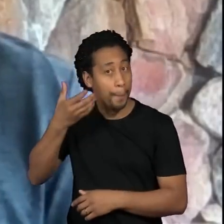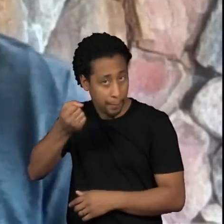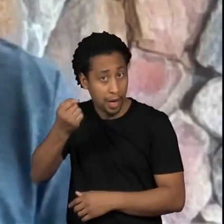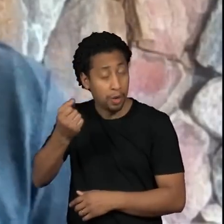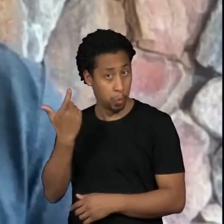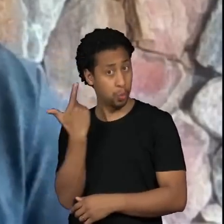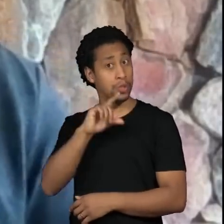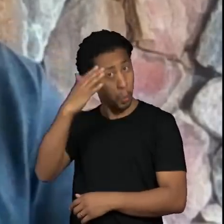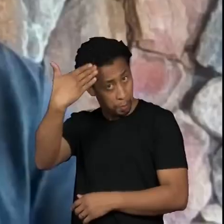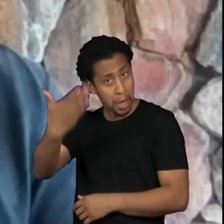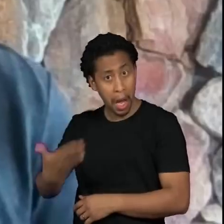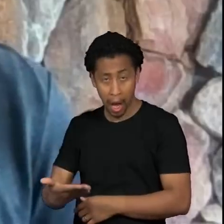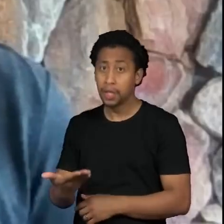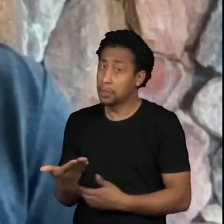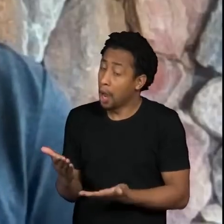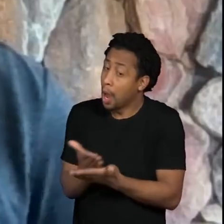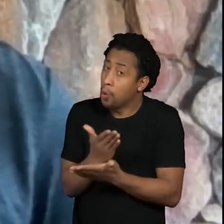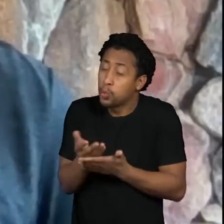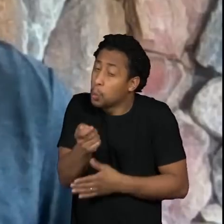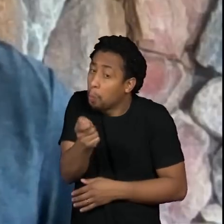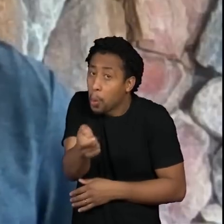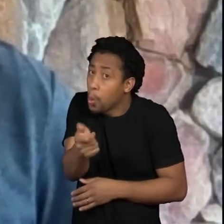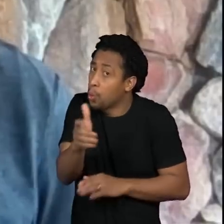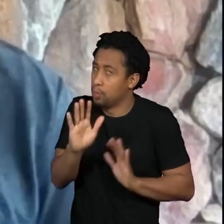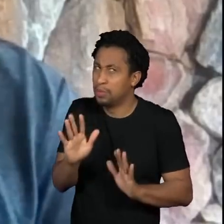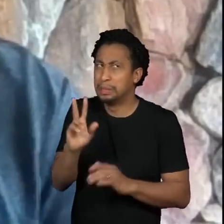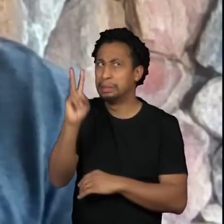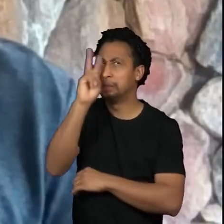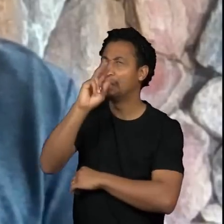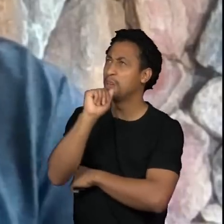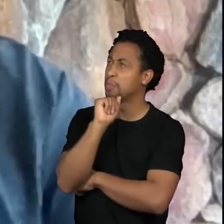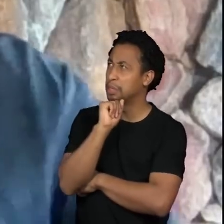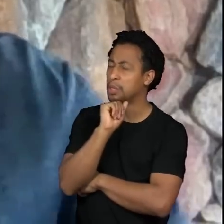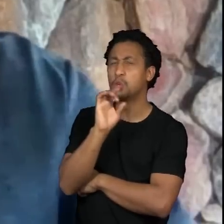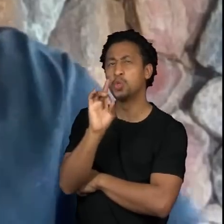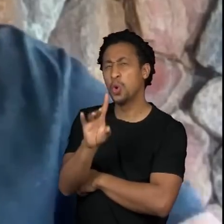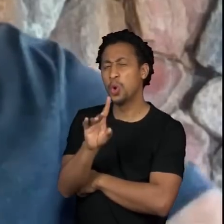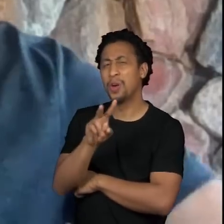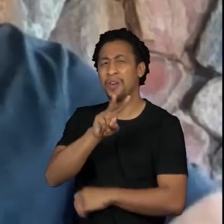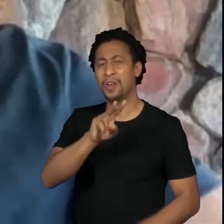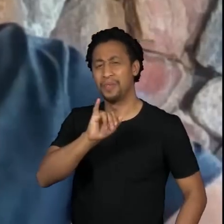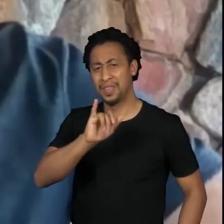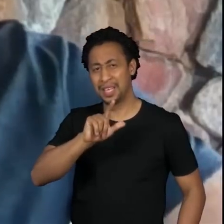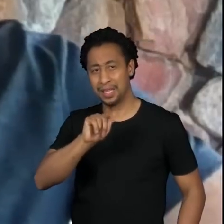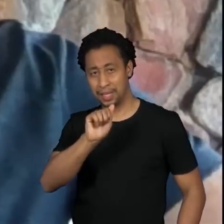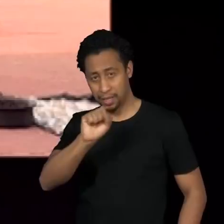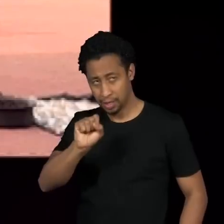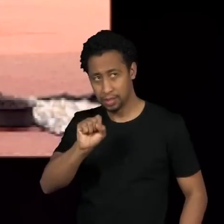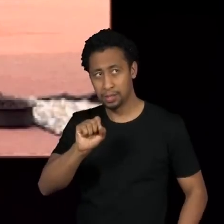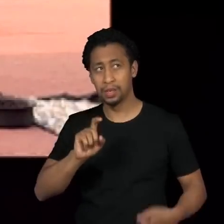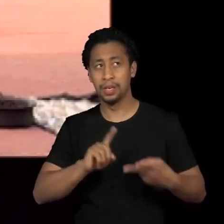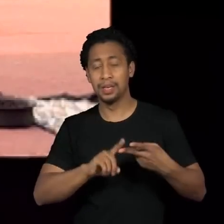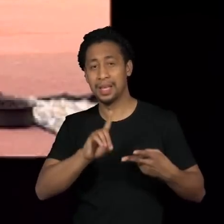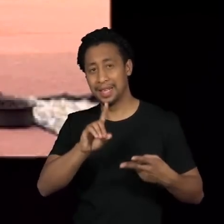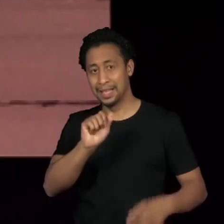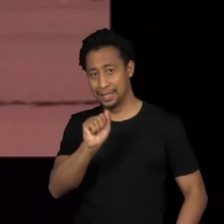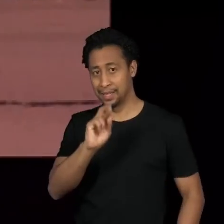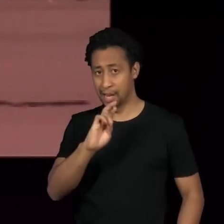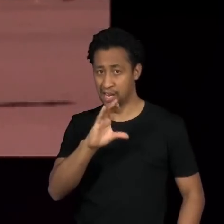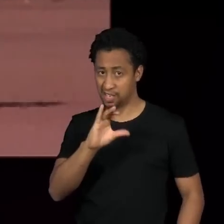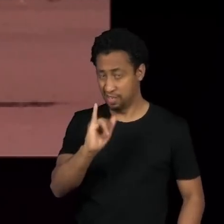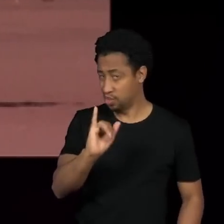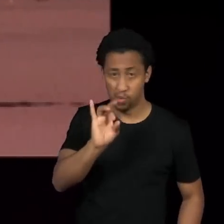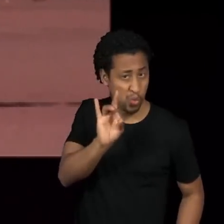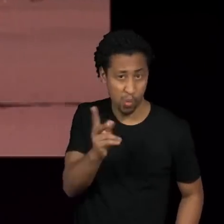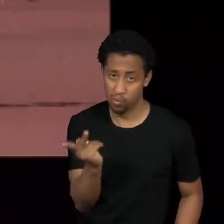vida, assim, né? Que a gente se lembre, assim, só os irmãos Vilas Boas e o Darcy Ribeiro. A gente sabe, foi